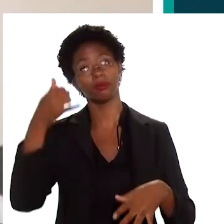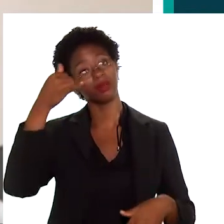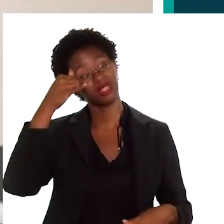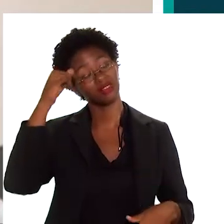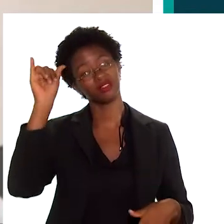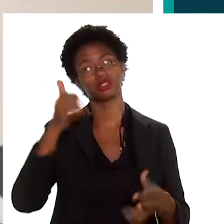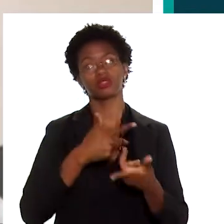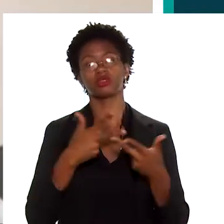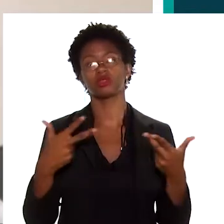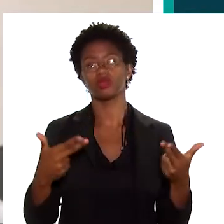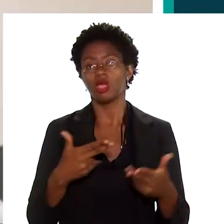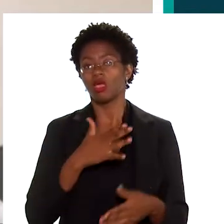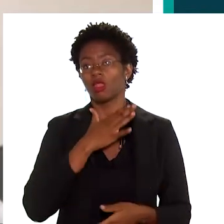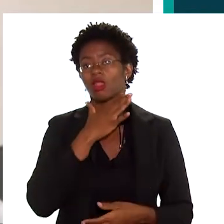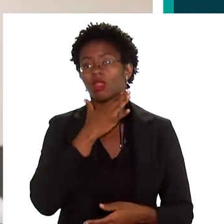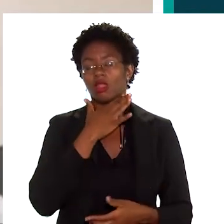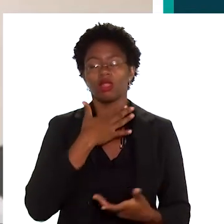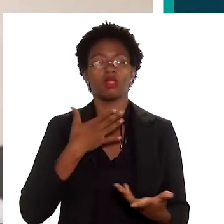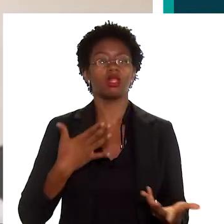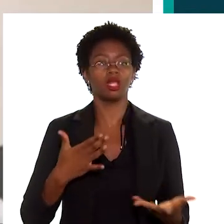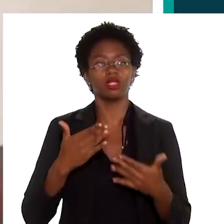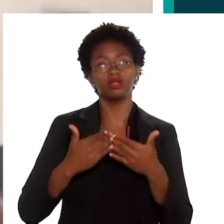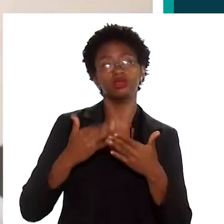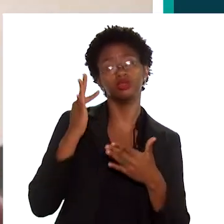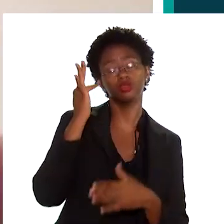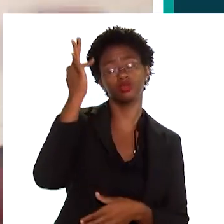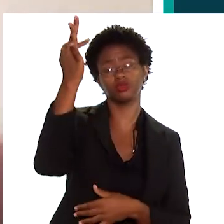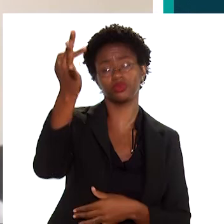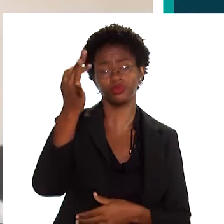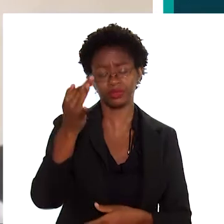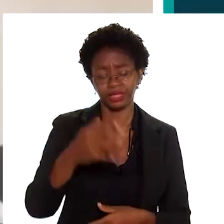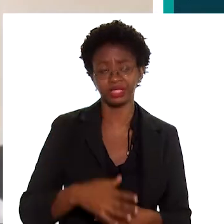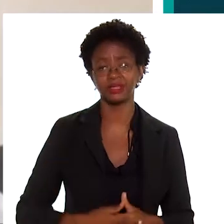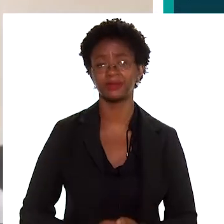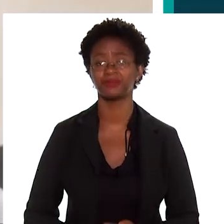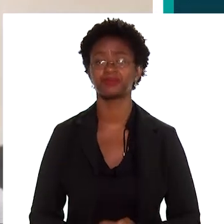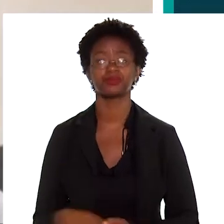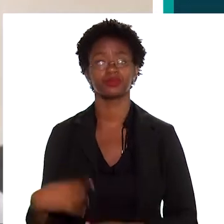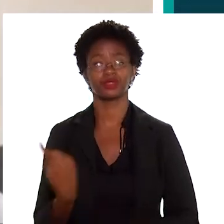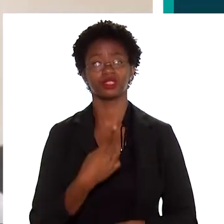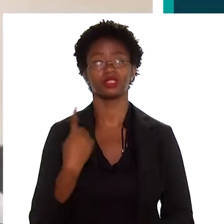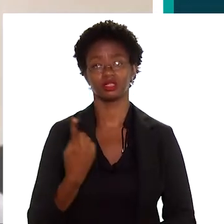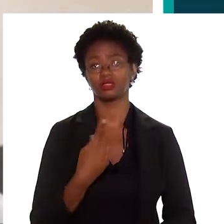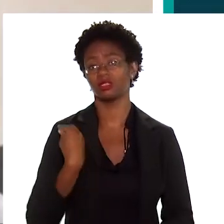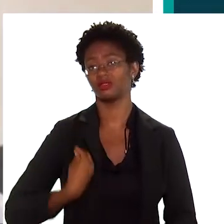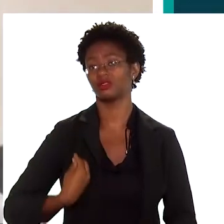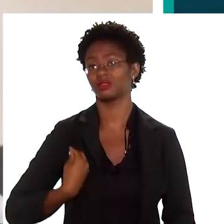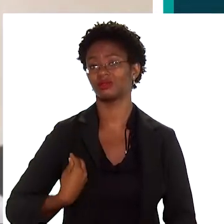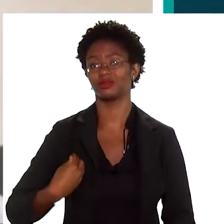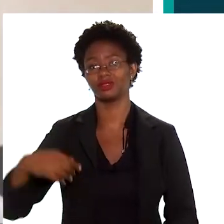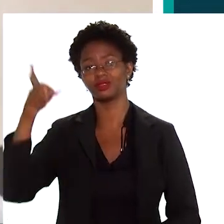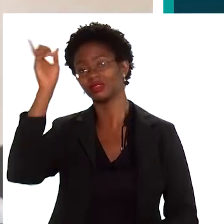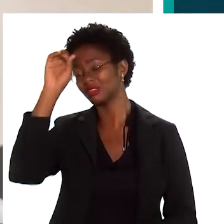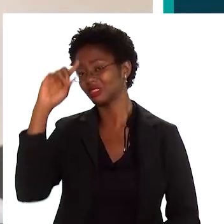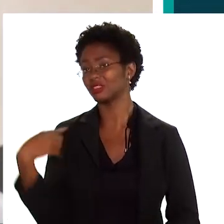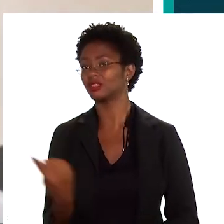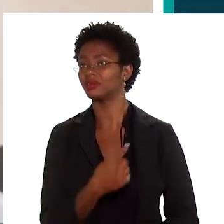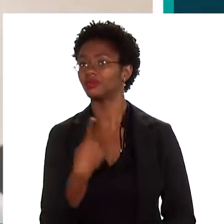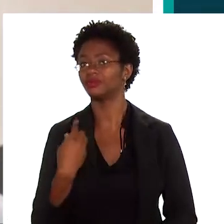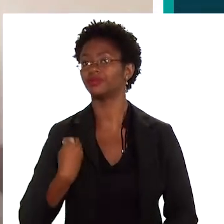uma prevenção de algo mais grave à frente. Não tenho dúvida, isso a gente vive no nosso dia a